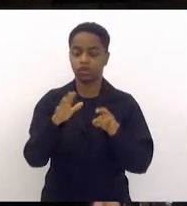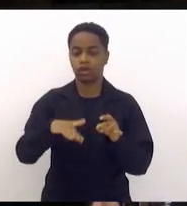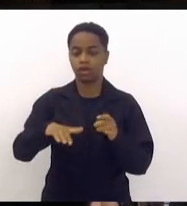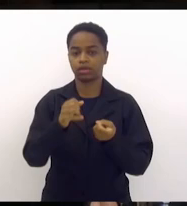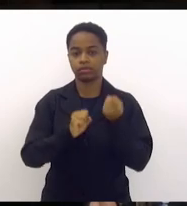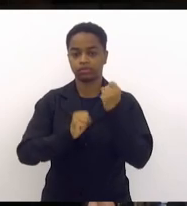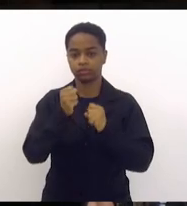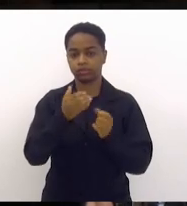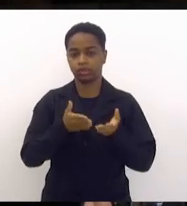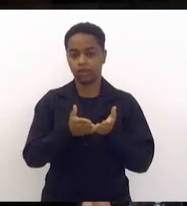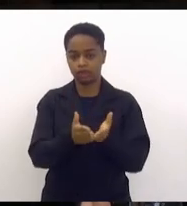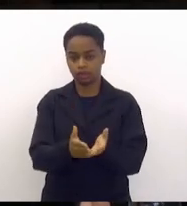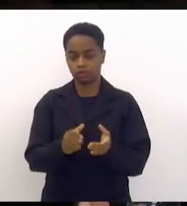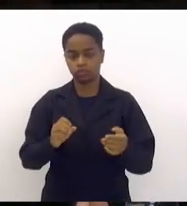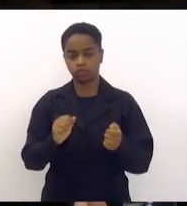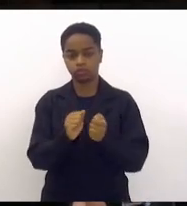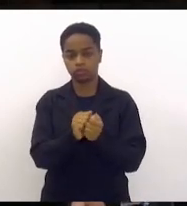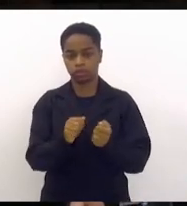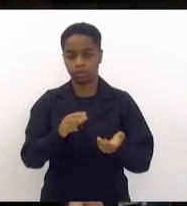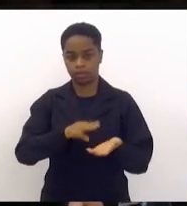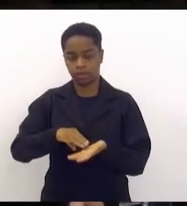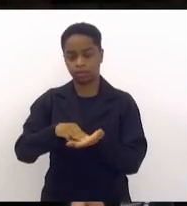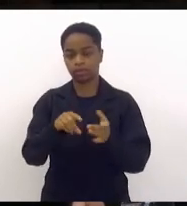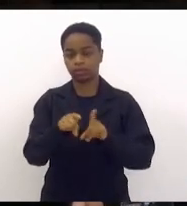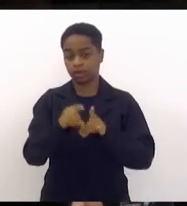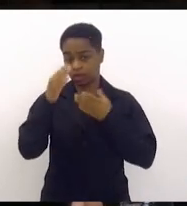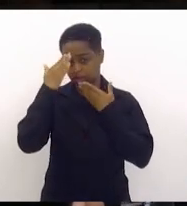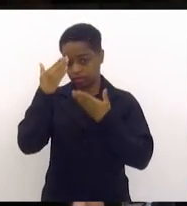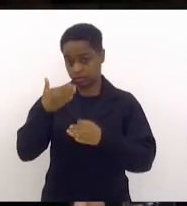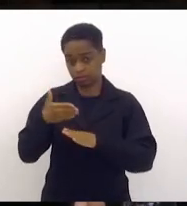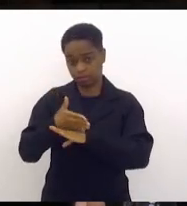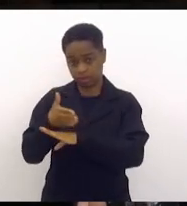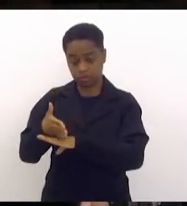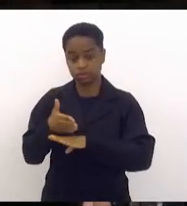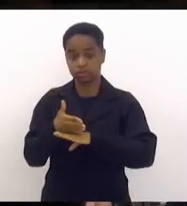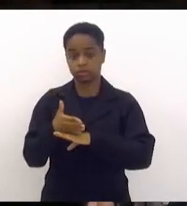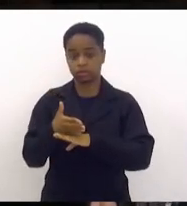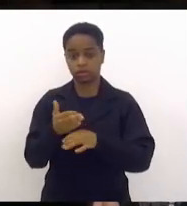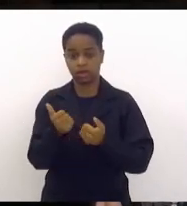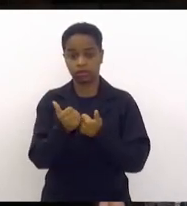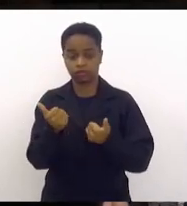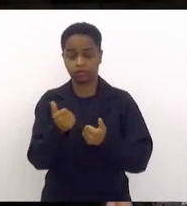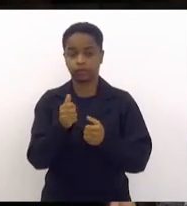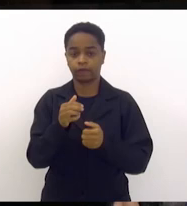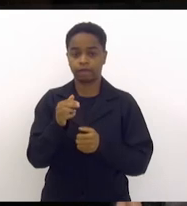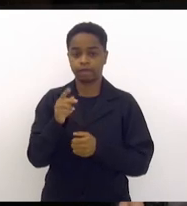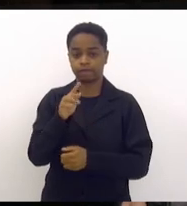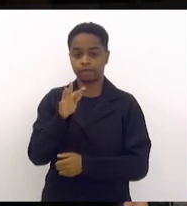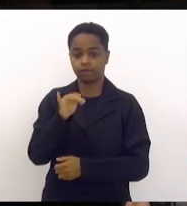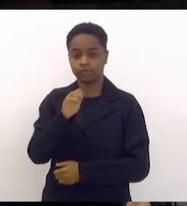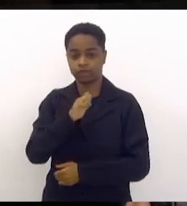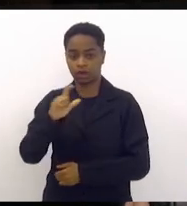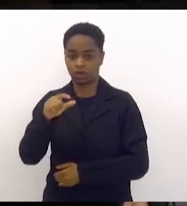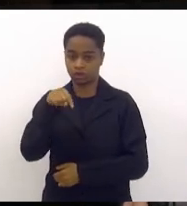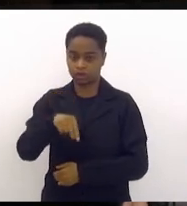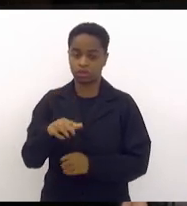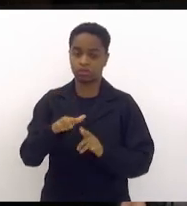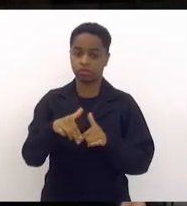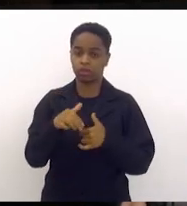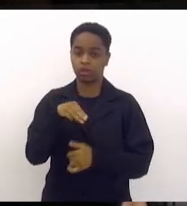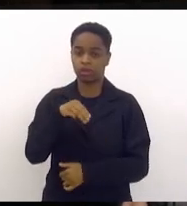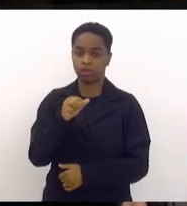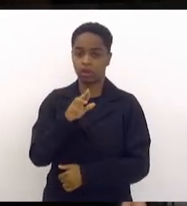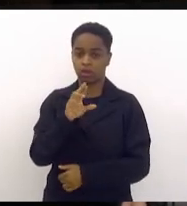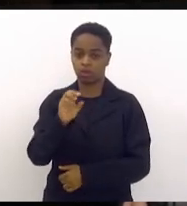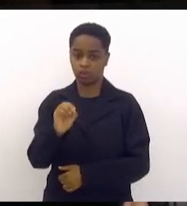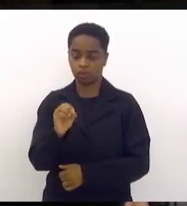com seus membros agradecer a participação da assessoria fiscal dessa casa na pessoa do Dr Mauro Osório que